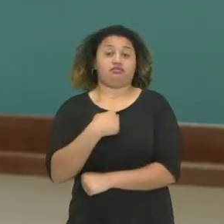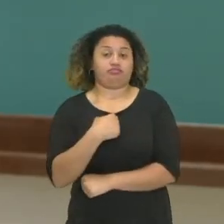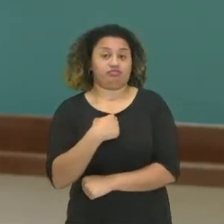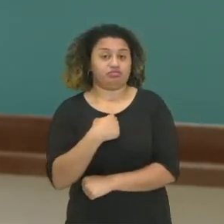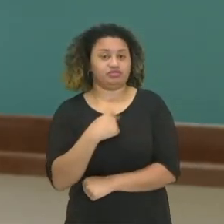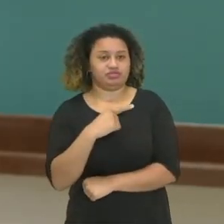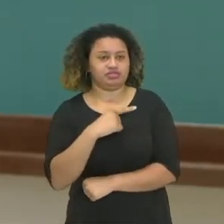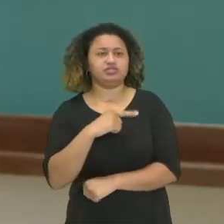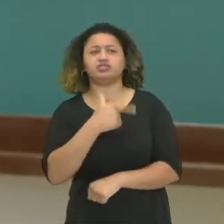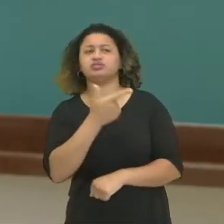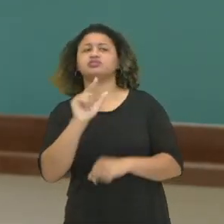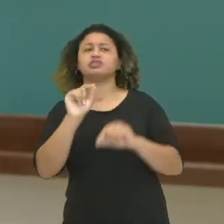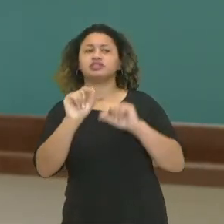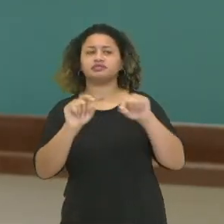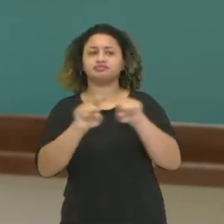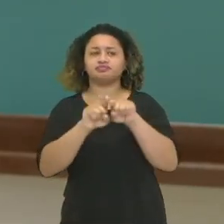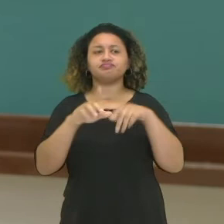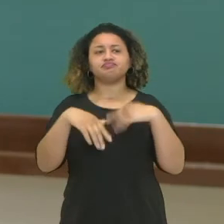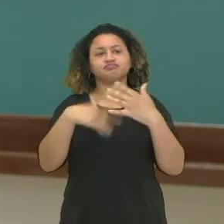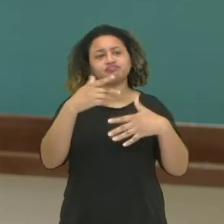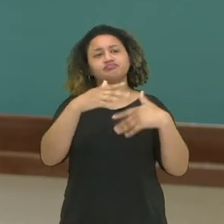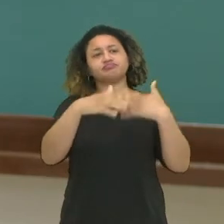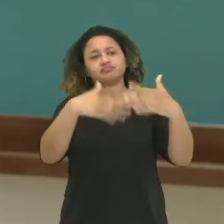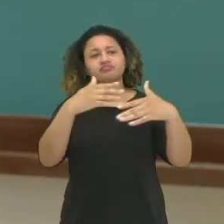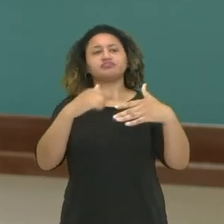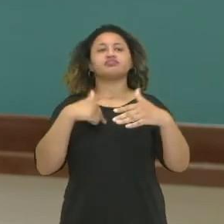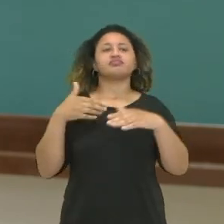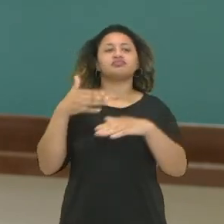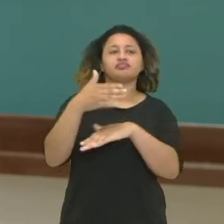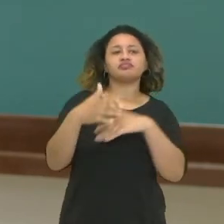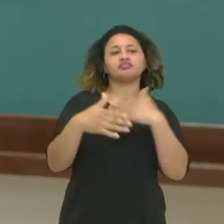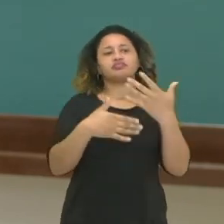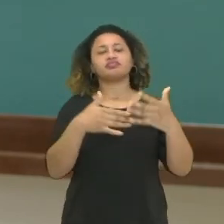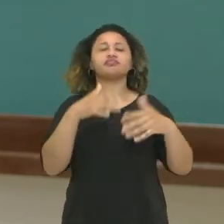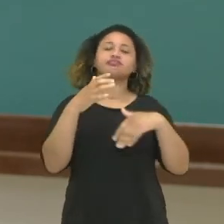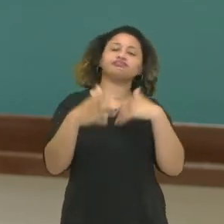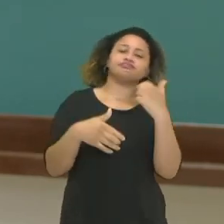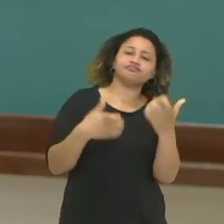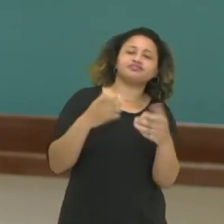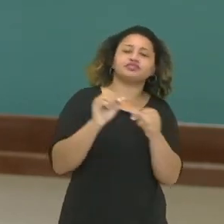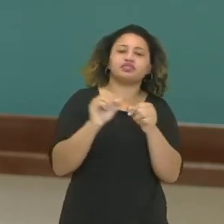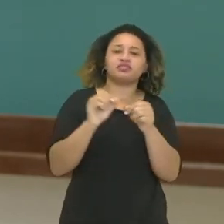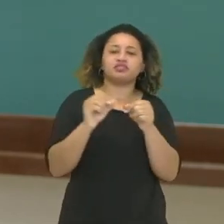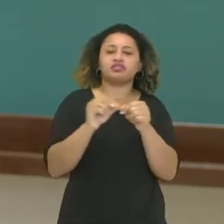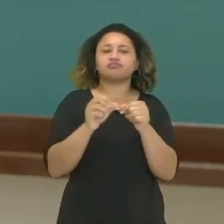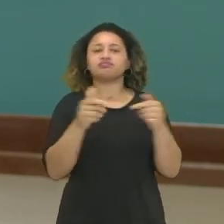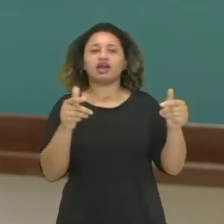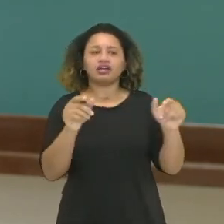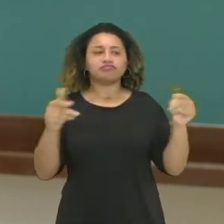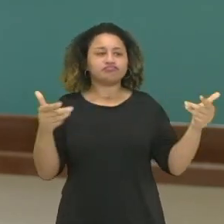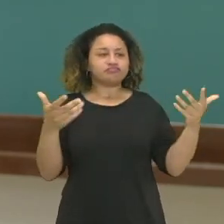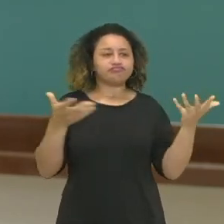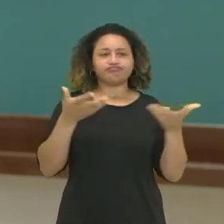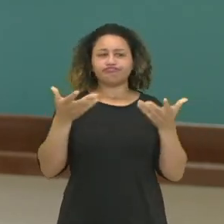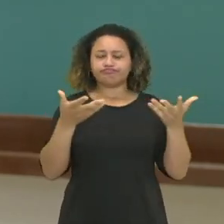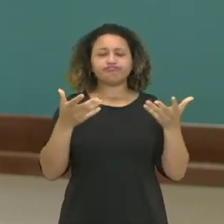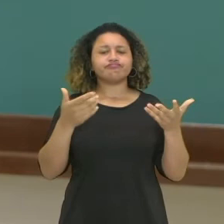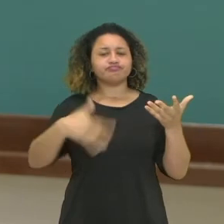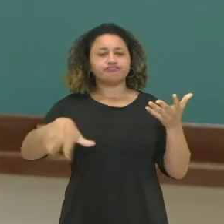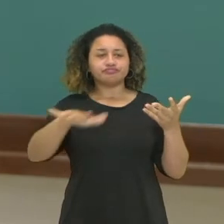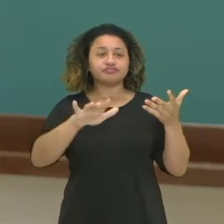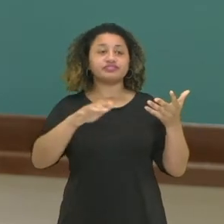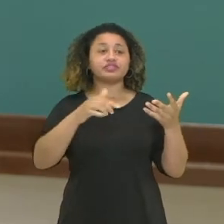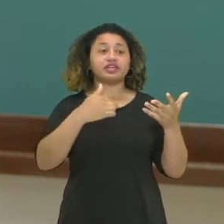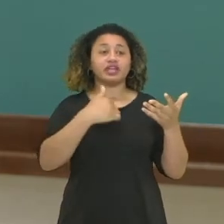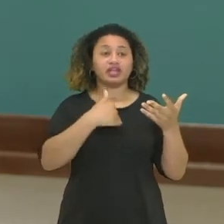mais? Uma vez pendurada, entrou a bracejar, a pernear e fazer mais arrojadas cabriolas. Eu